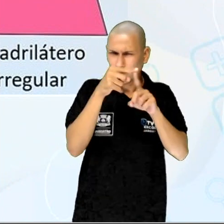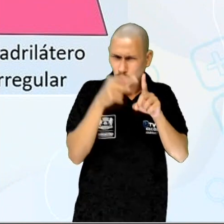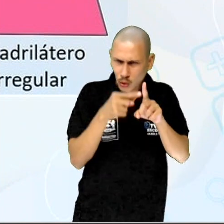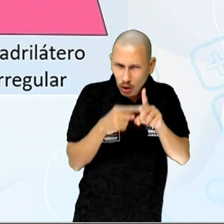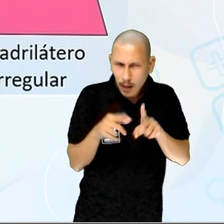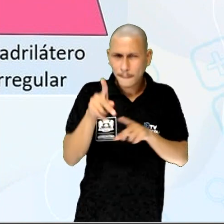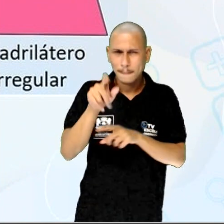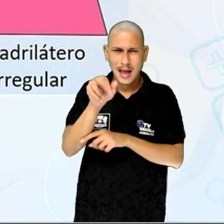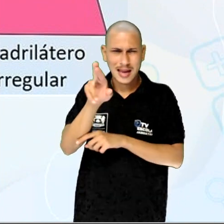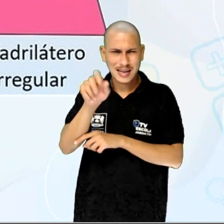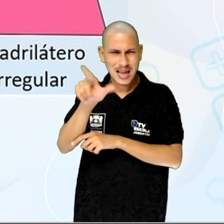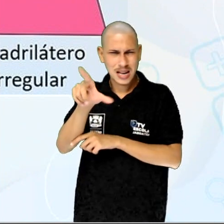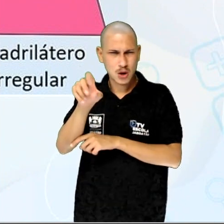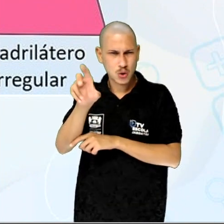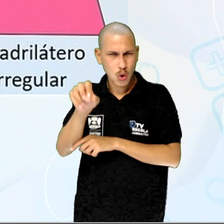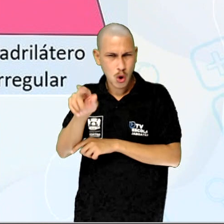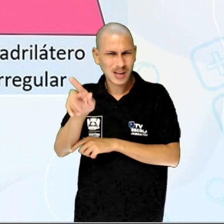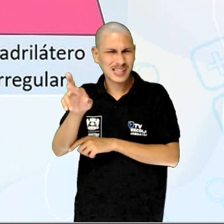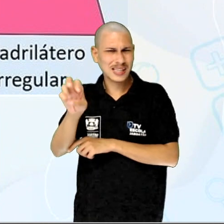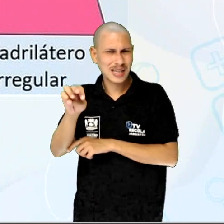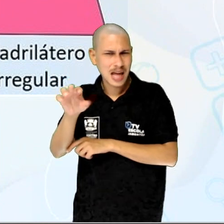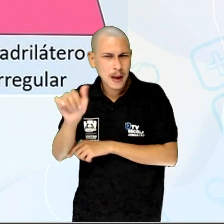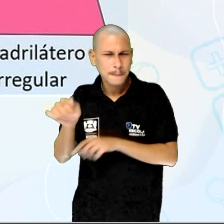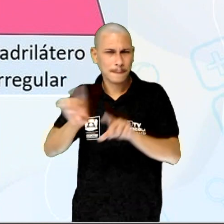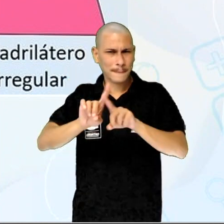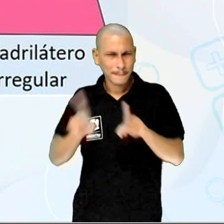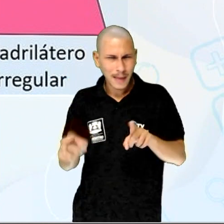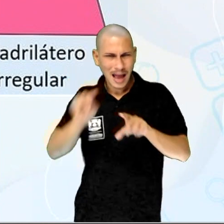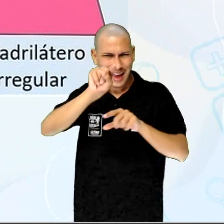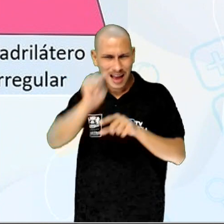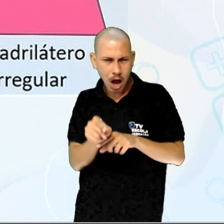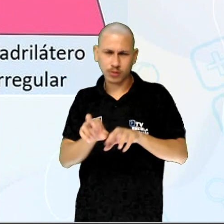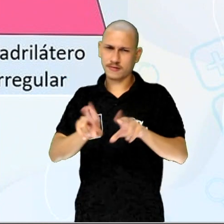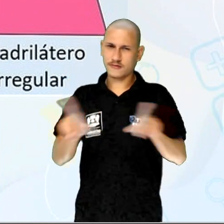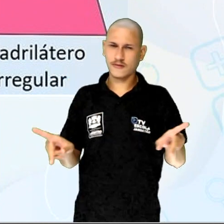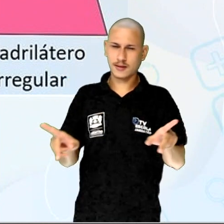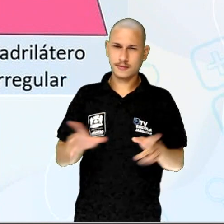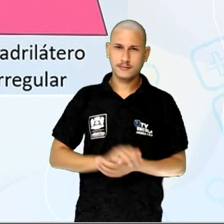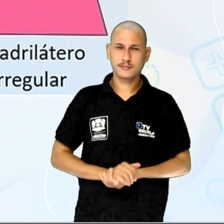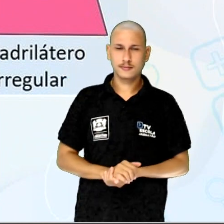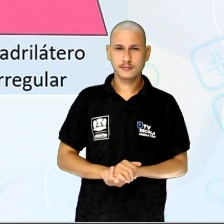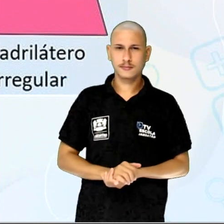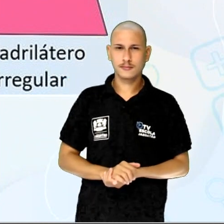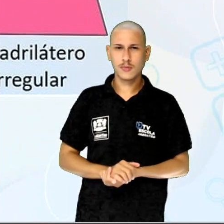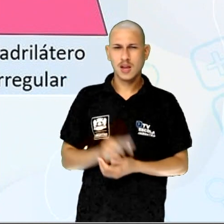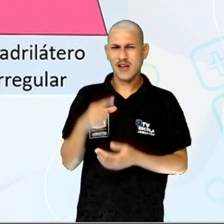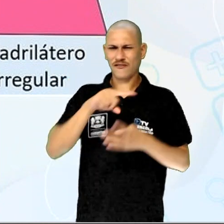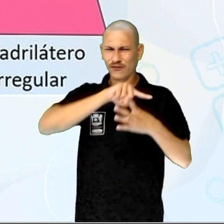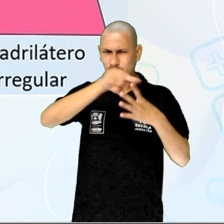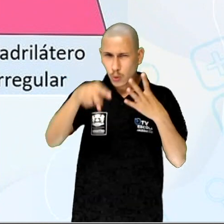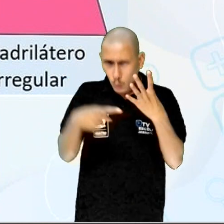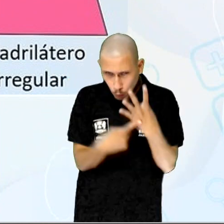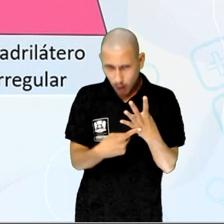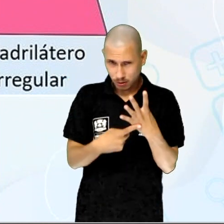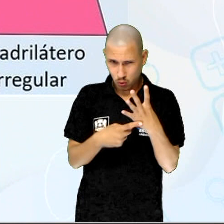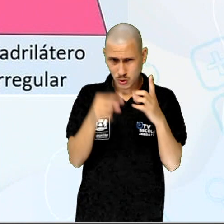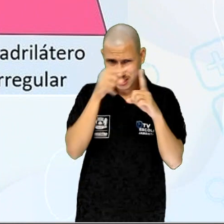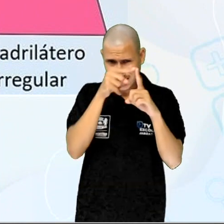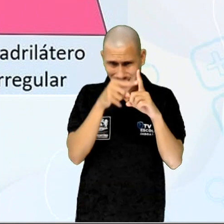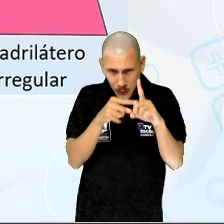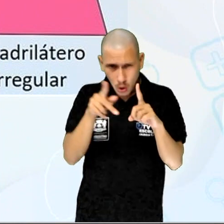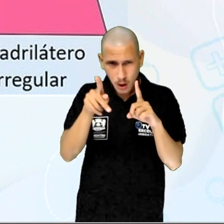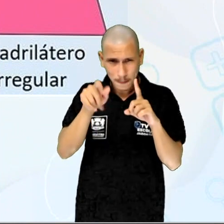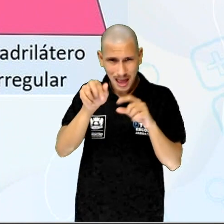que possui os lados iguais, mas os ângulos necessariamente não são iguais. Então temos esses 4 tipos de paralelogramo, certo? É o